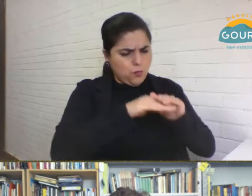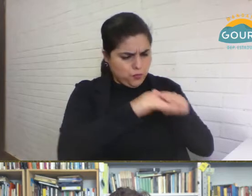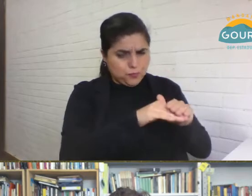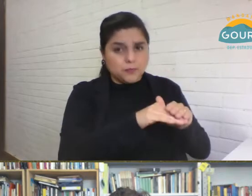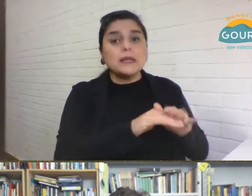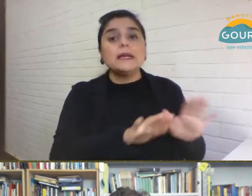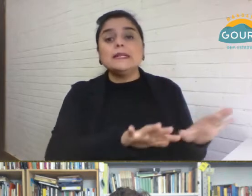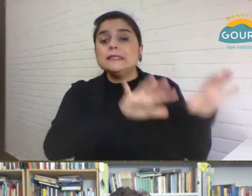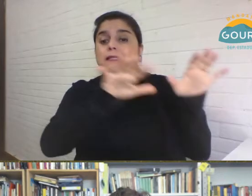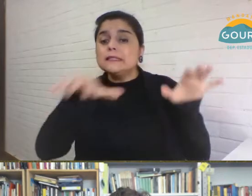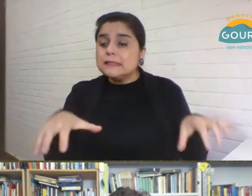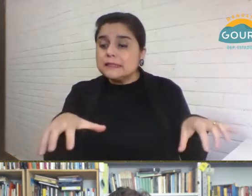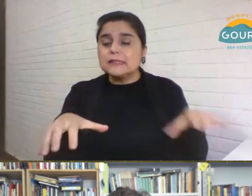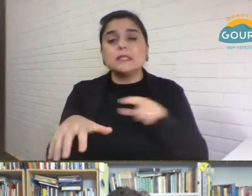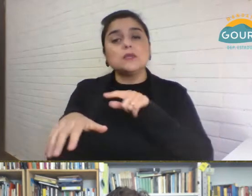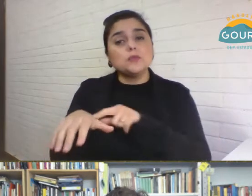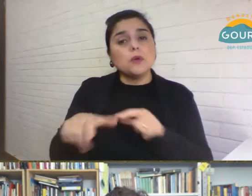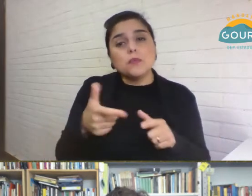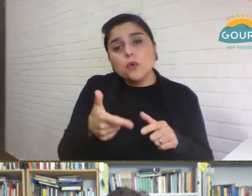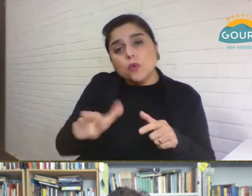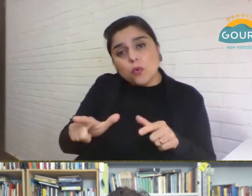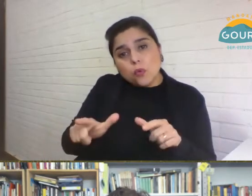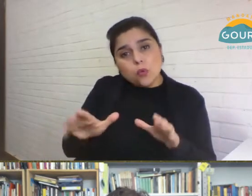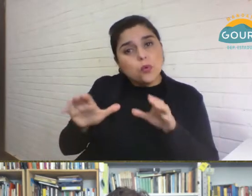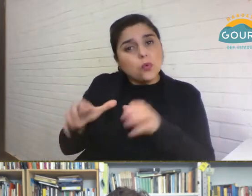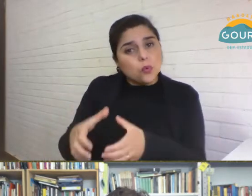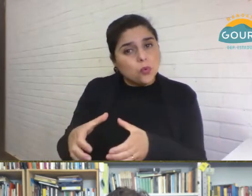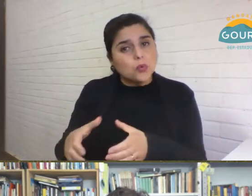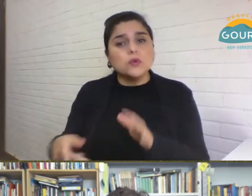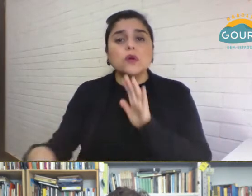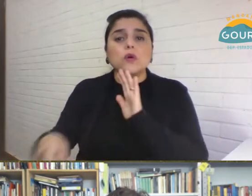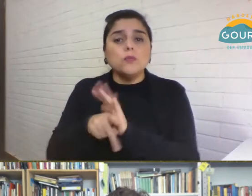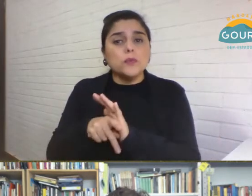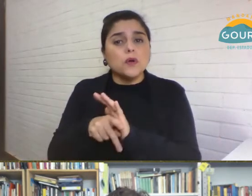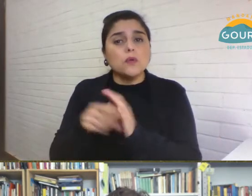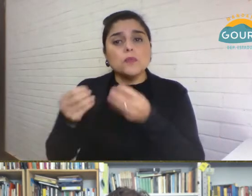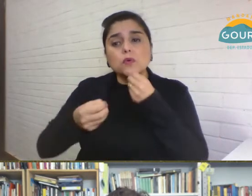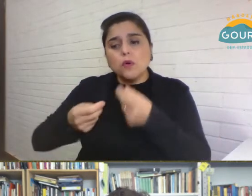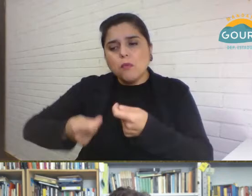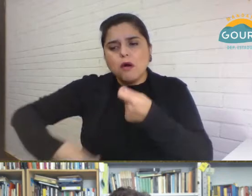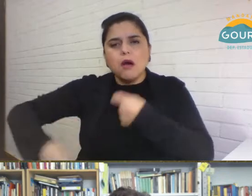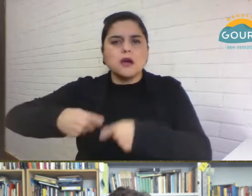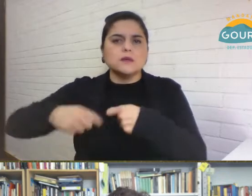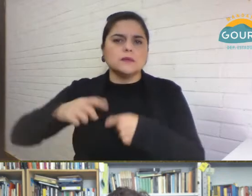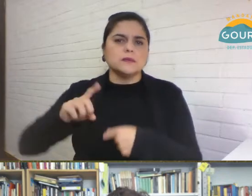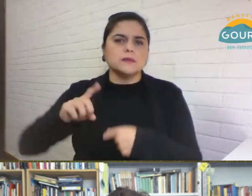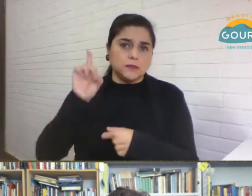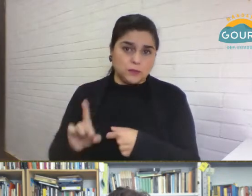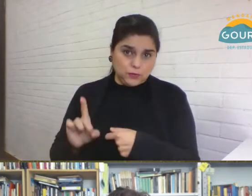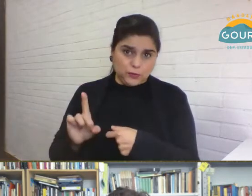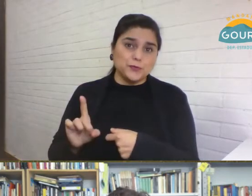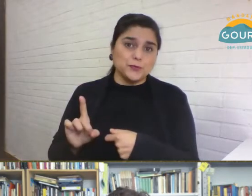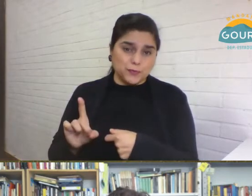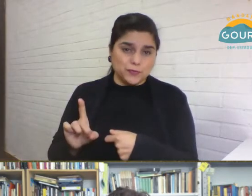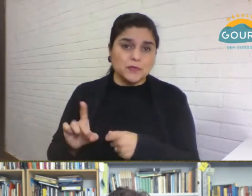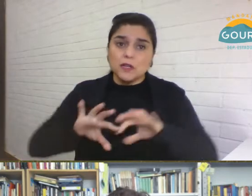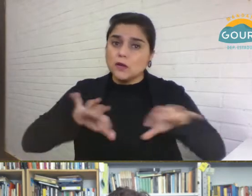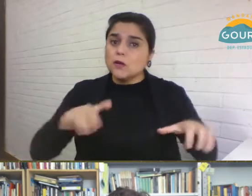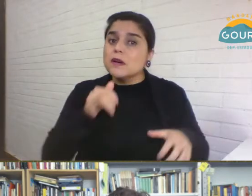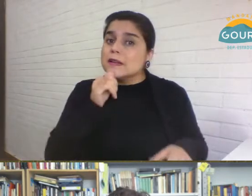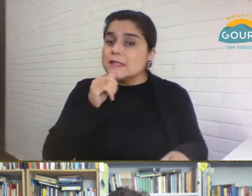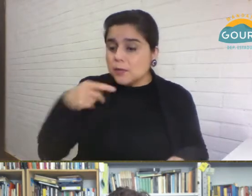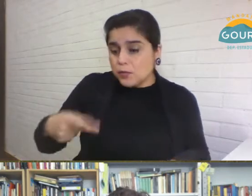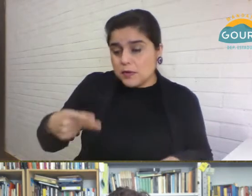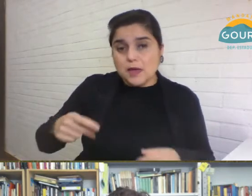são punidas apenas à luz do direito administrativo. E dou-vos um exemplo deste último.